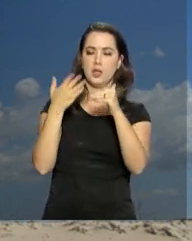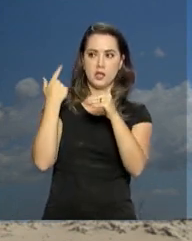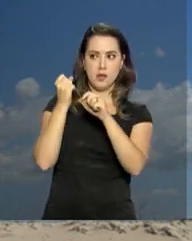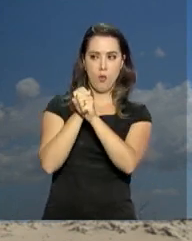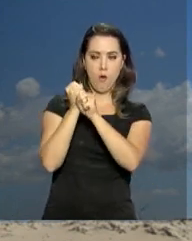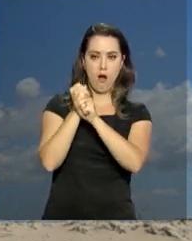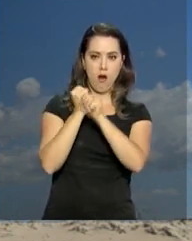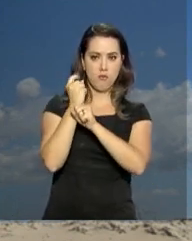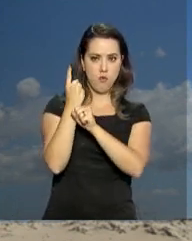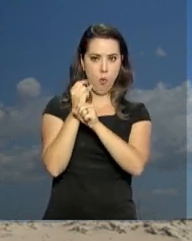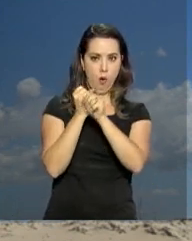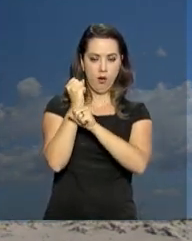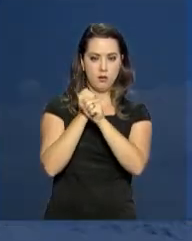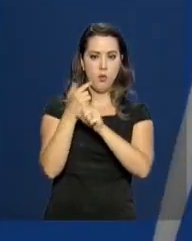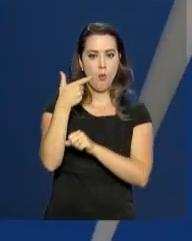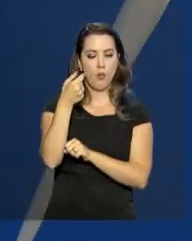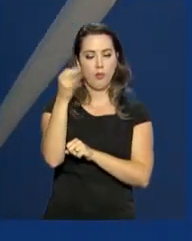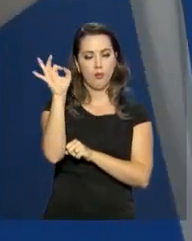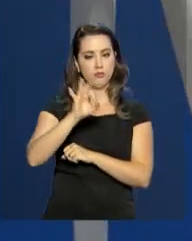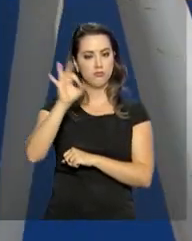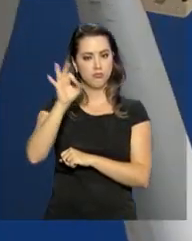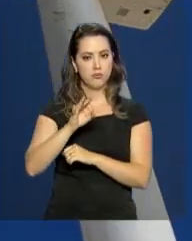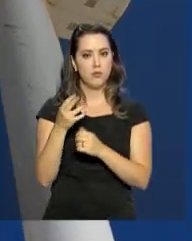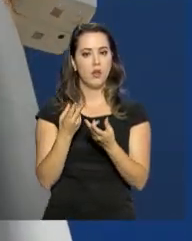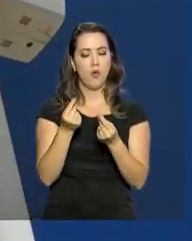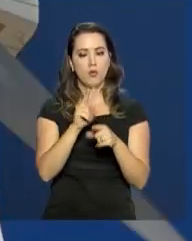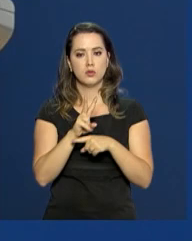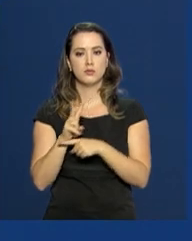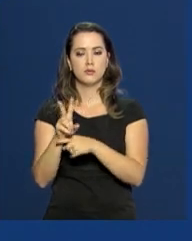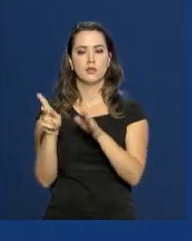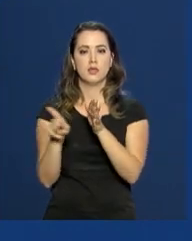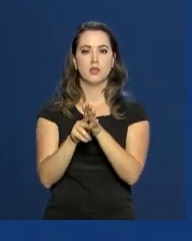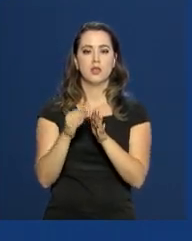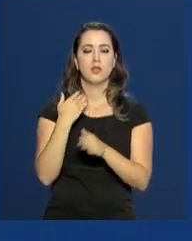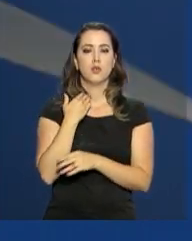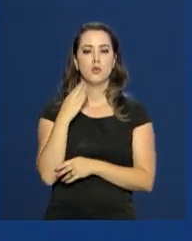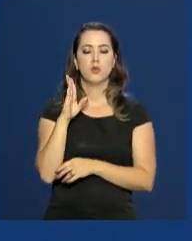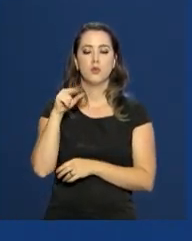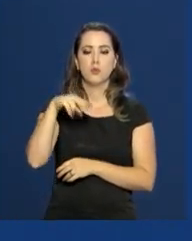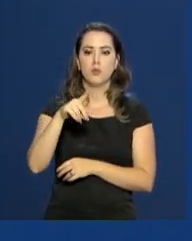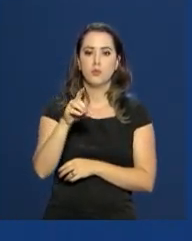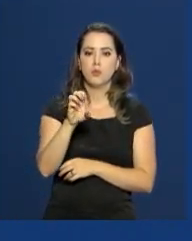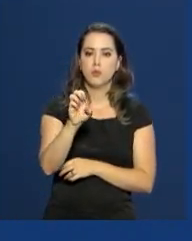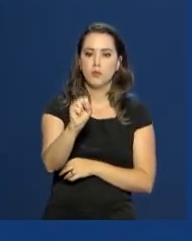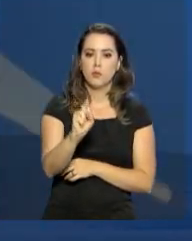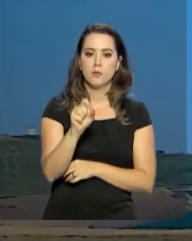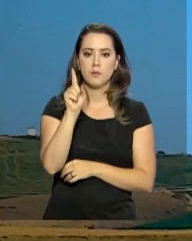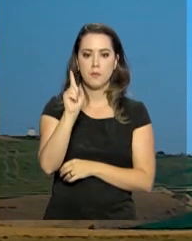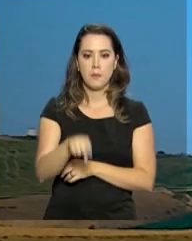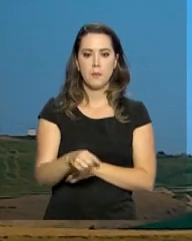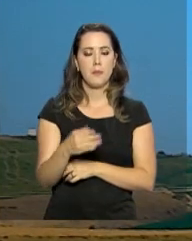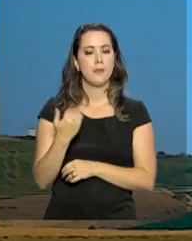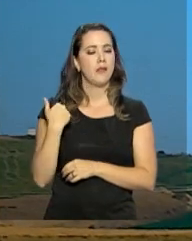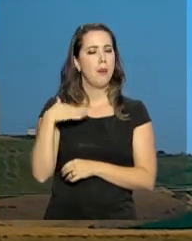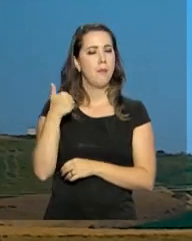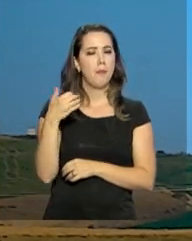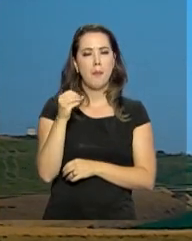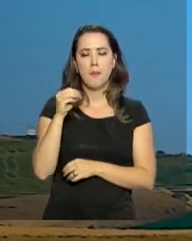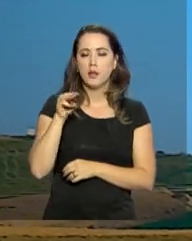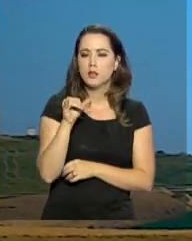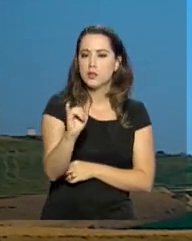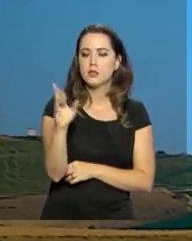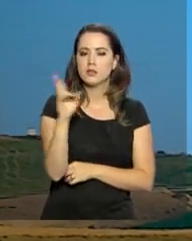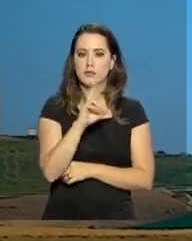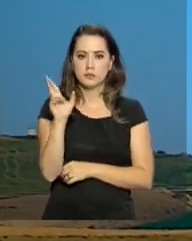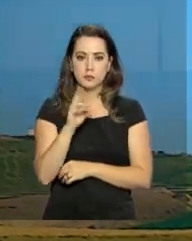de 20 por cento a linha de crédito do bnds para geração de fonte renovável é de mais de 100 bilhões